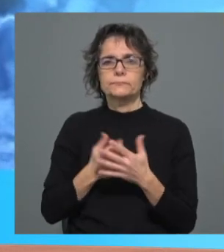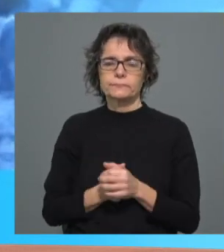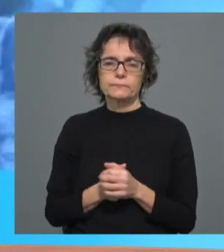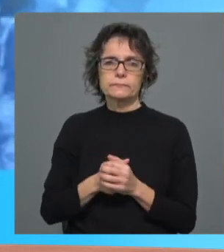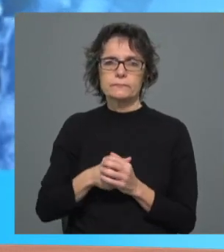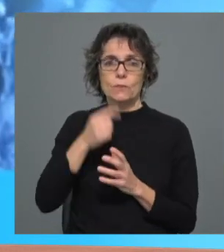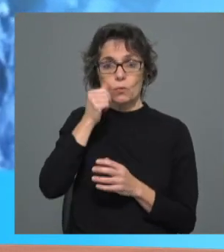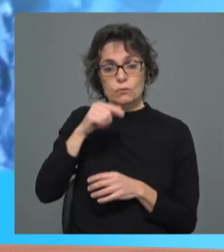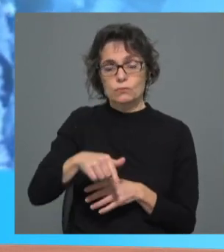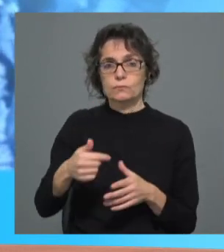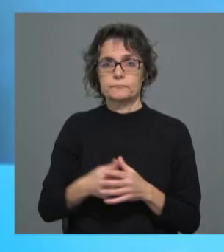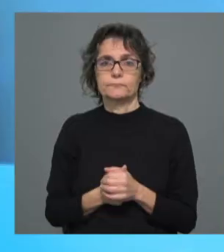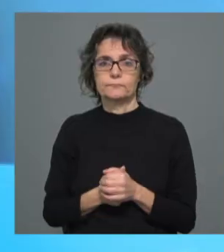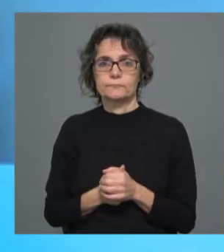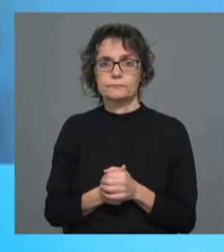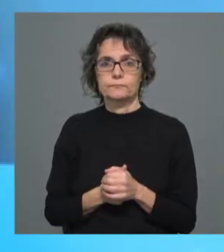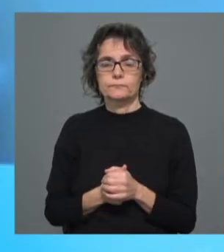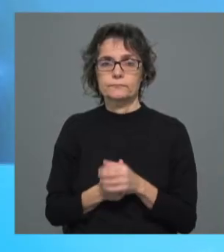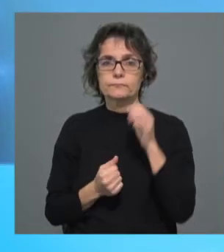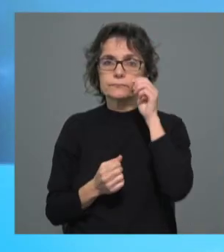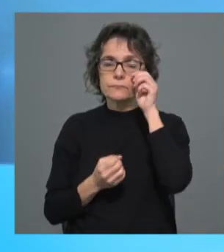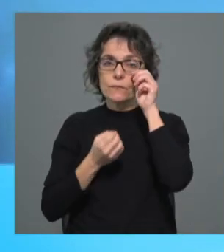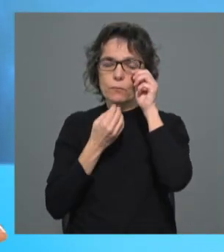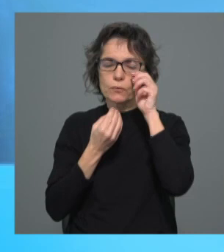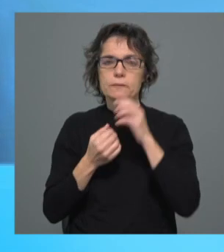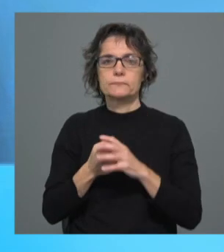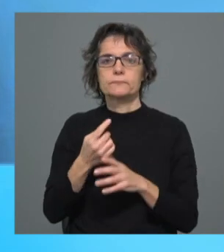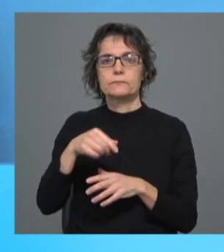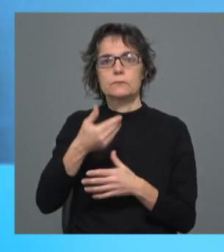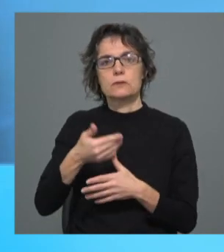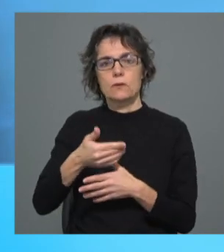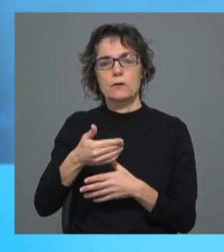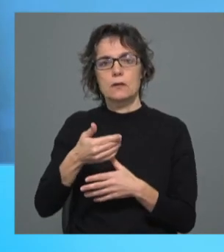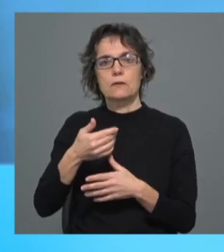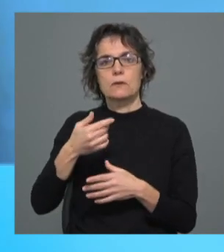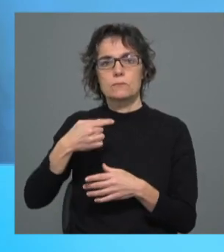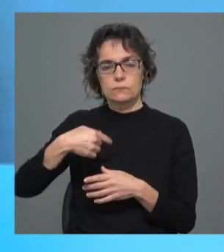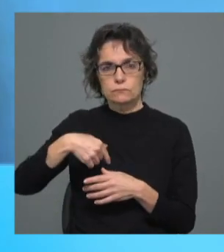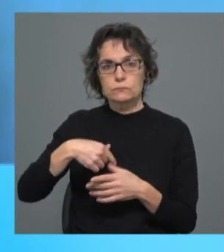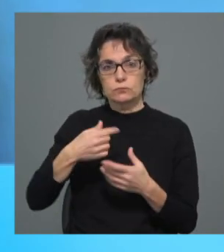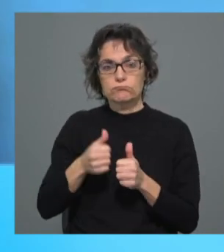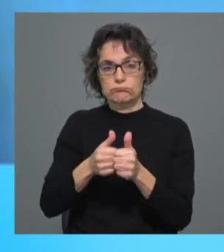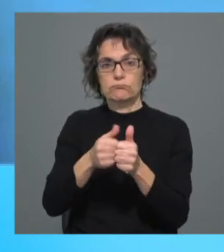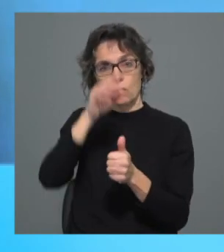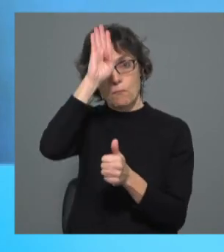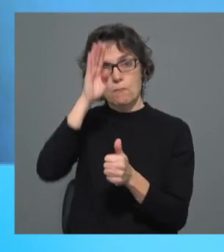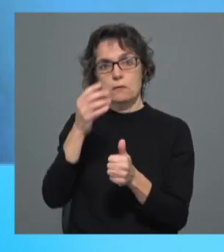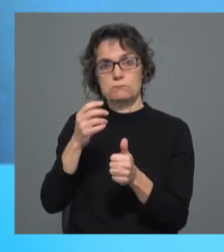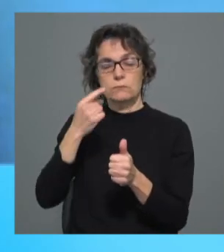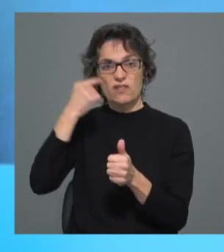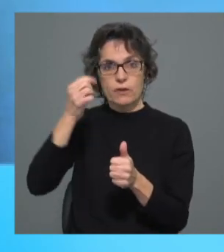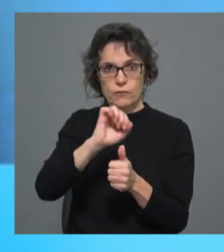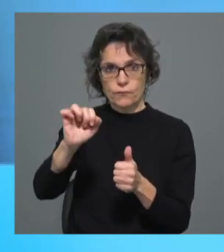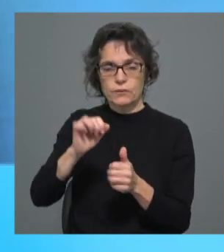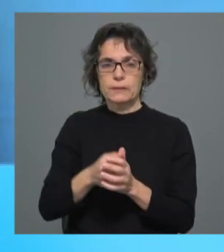sudanesa. Muito bem, nós vamos continuar a acompanhar esta deslocação do Papa ao Sudão do Sul, mas vamos também aproveitar este nosso espaço